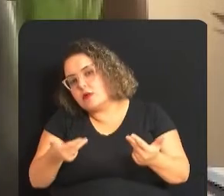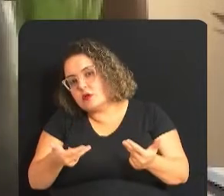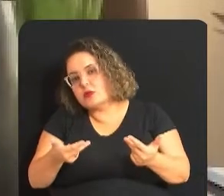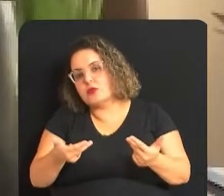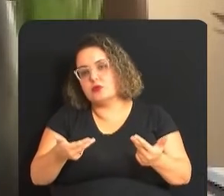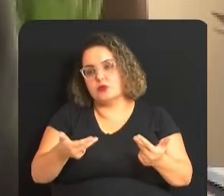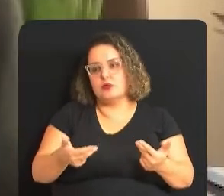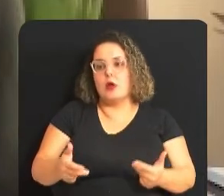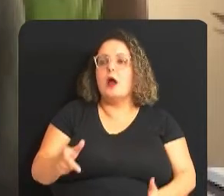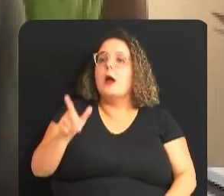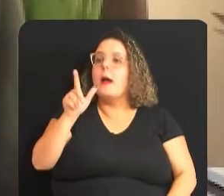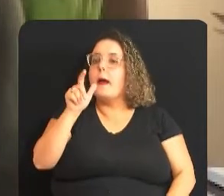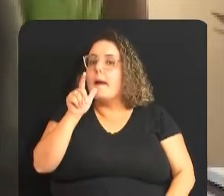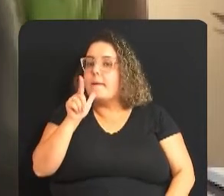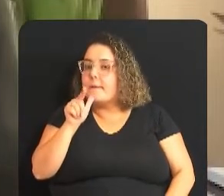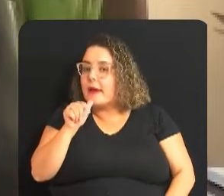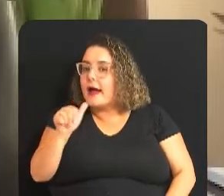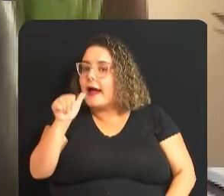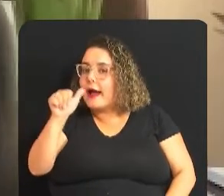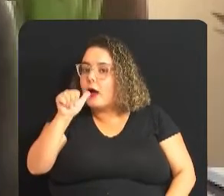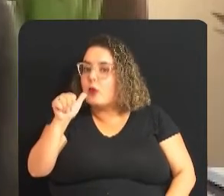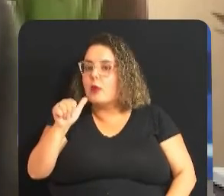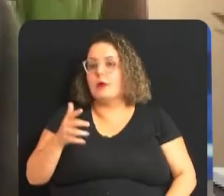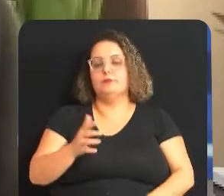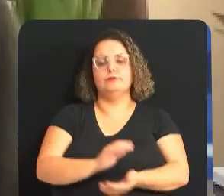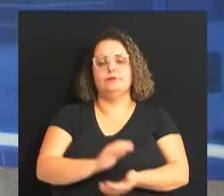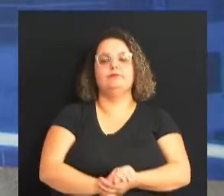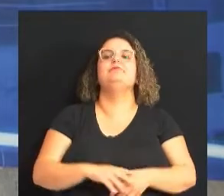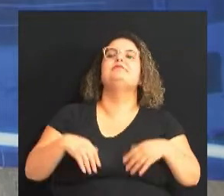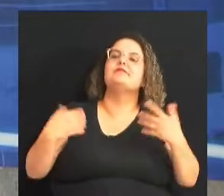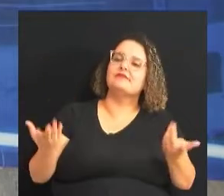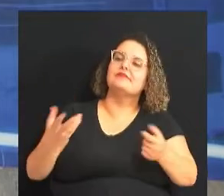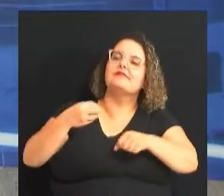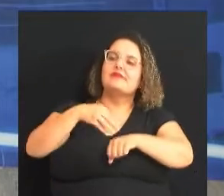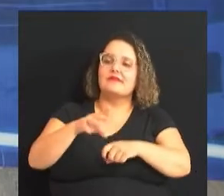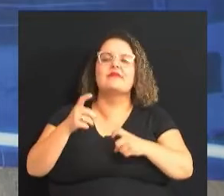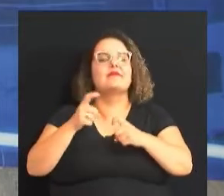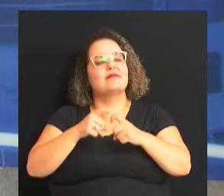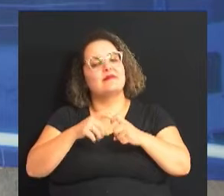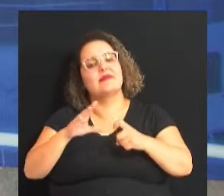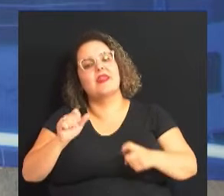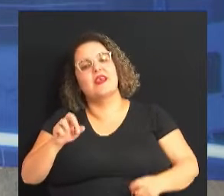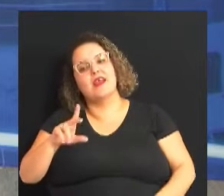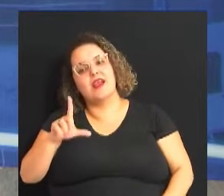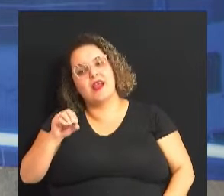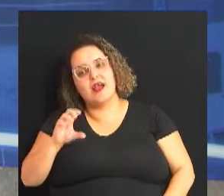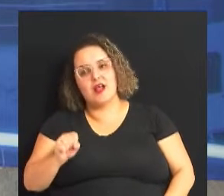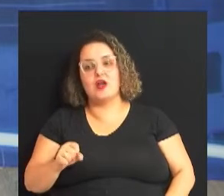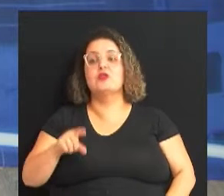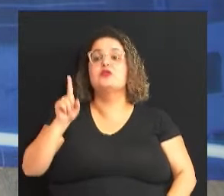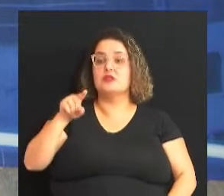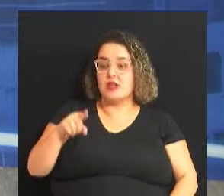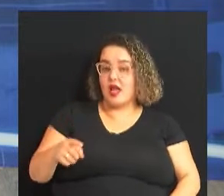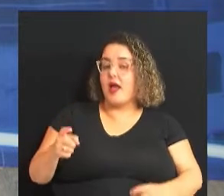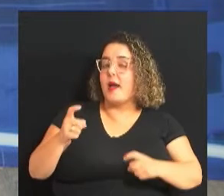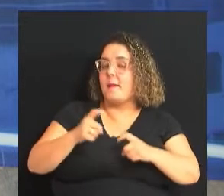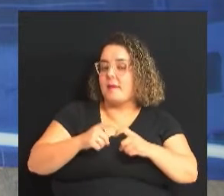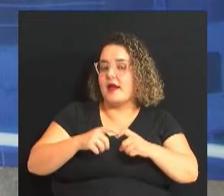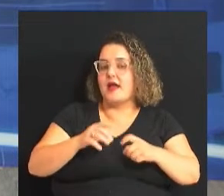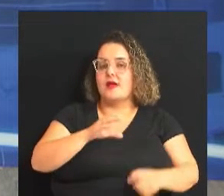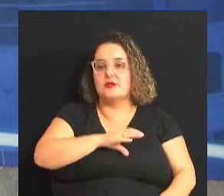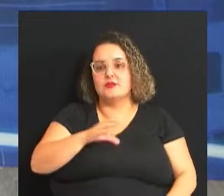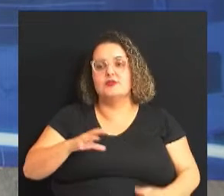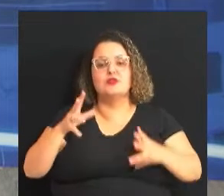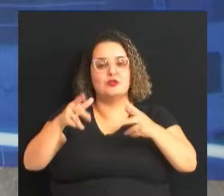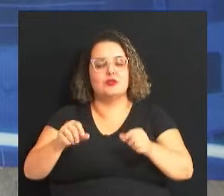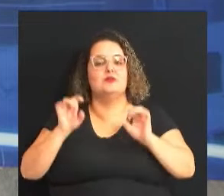para o final de semana. O que é drink? Tudo que não é água. Tá aí, então, o recado do Dr. Carlos Machado, ele que é clínico geral, especialista em